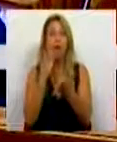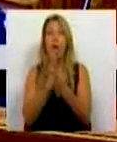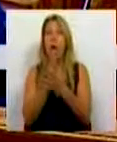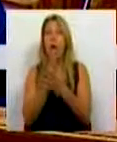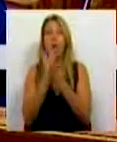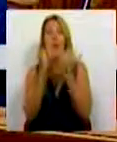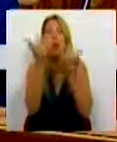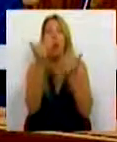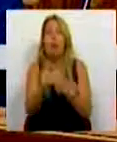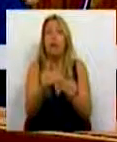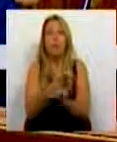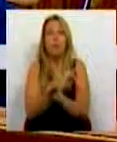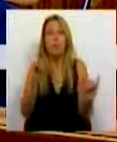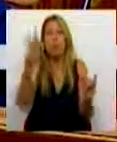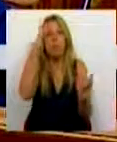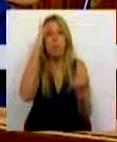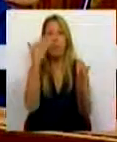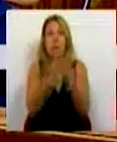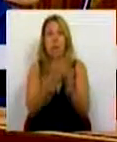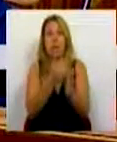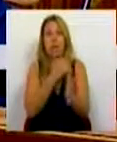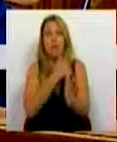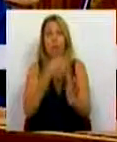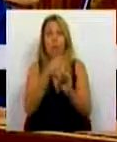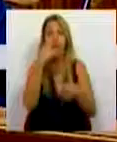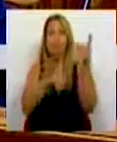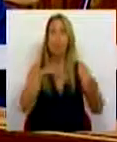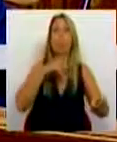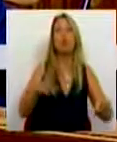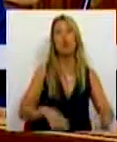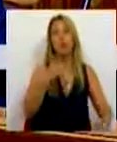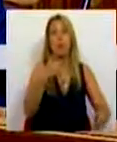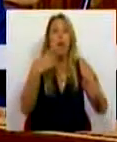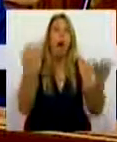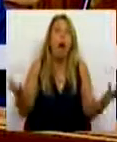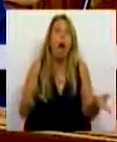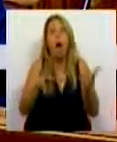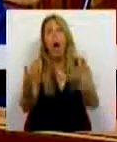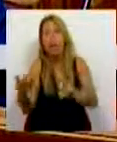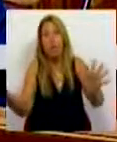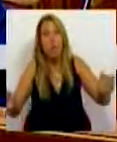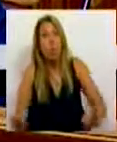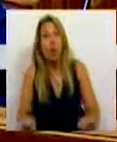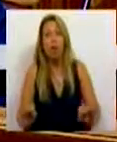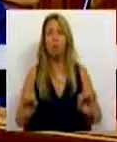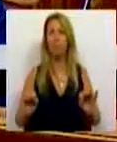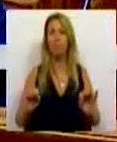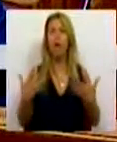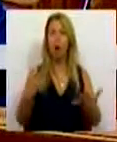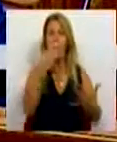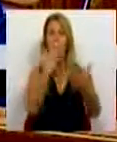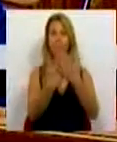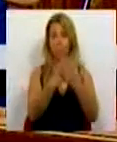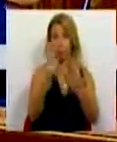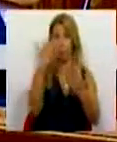inimagináveis o povo português, vendendo a tese de que não havia alternativa e agora serem confrontados, primeiro em 2016 e